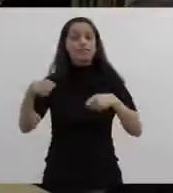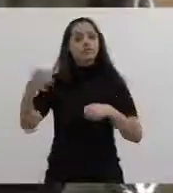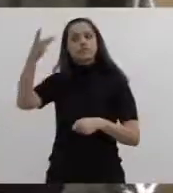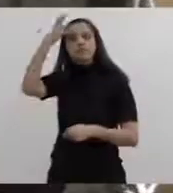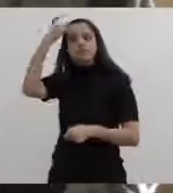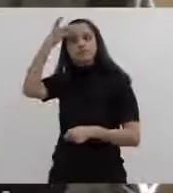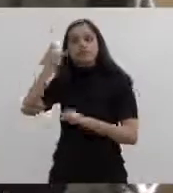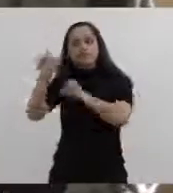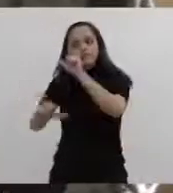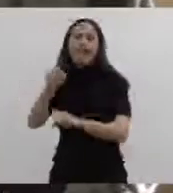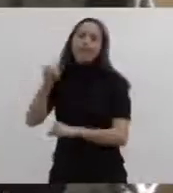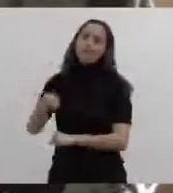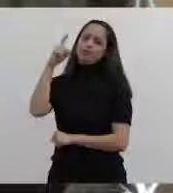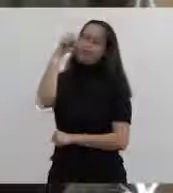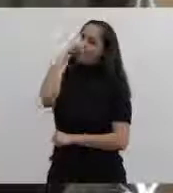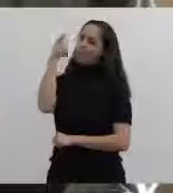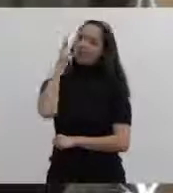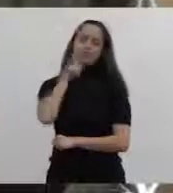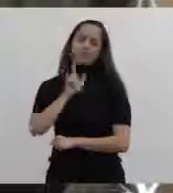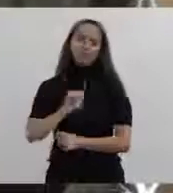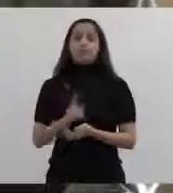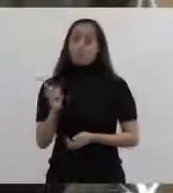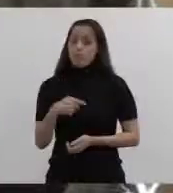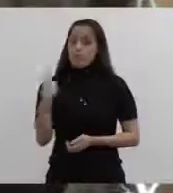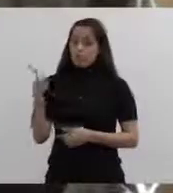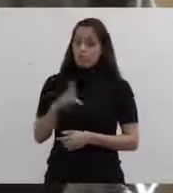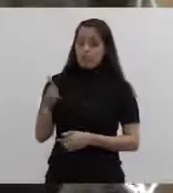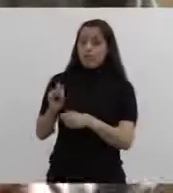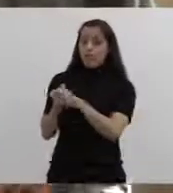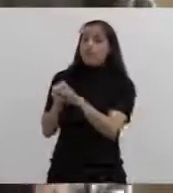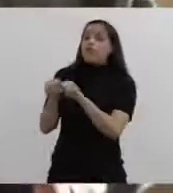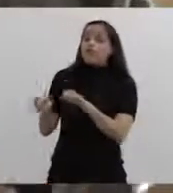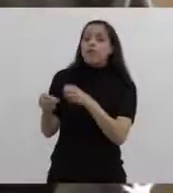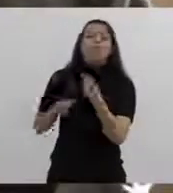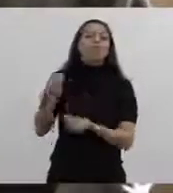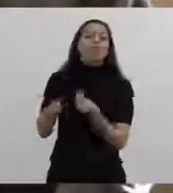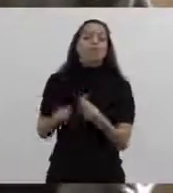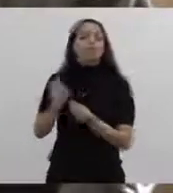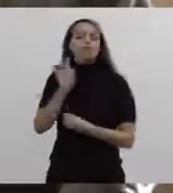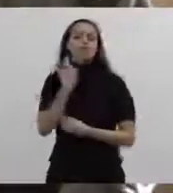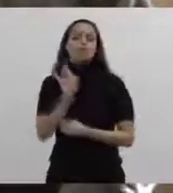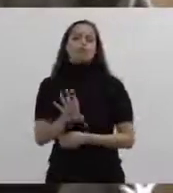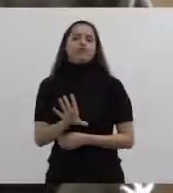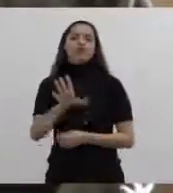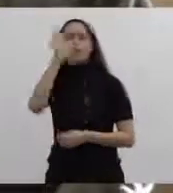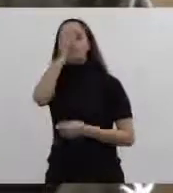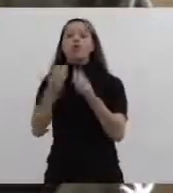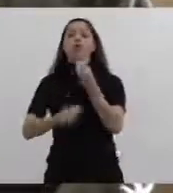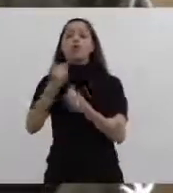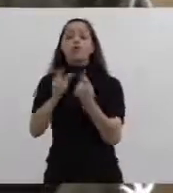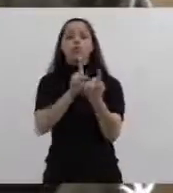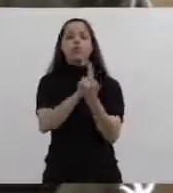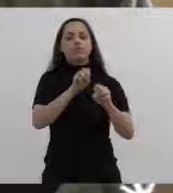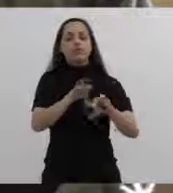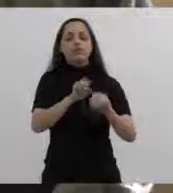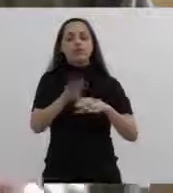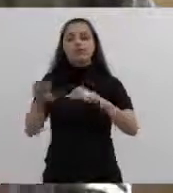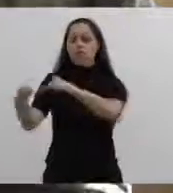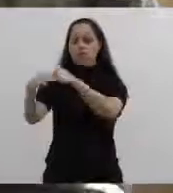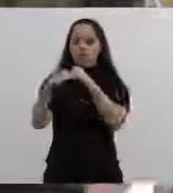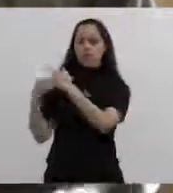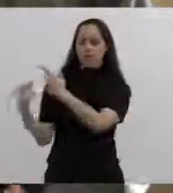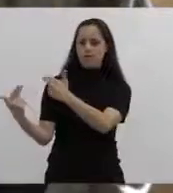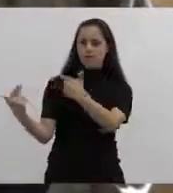de se conseguir. José. Sim, nós fomos formados para atender grupos homogêneos, que têm uma